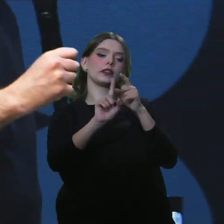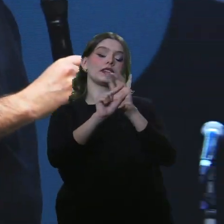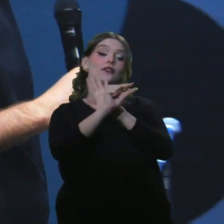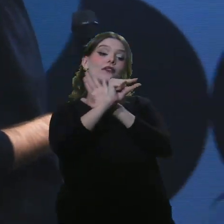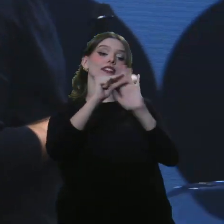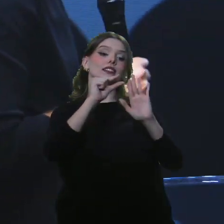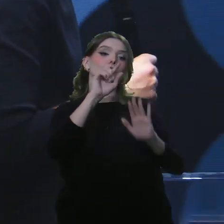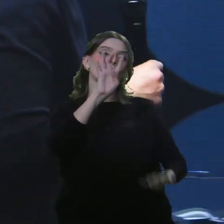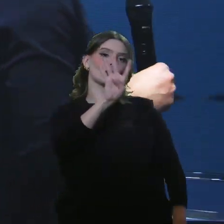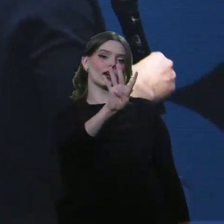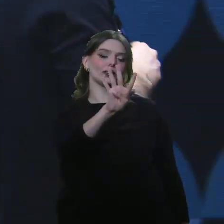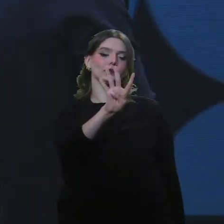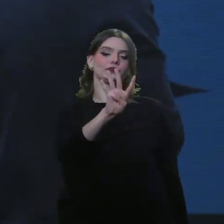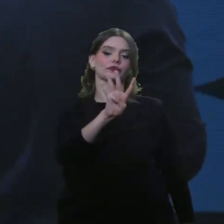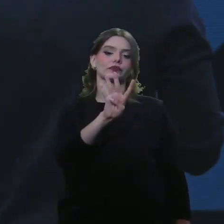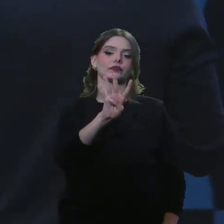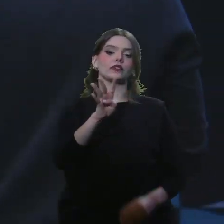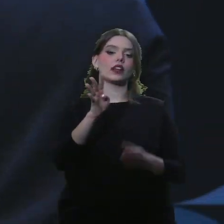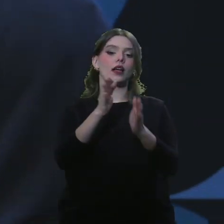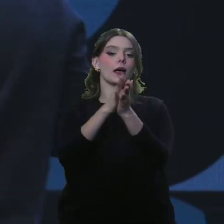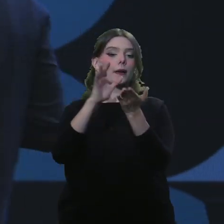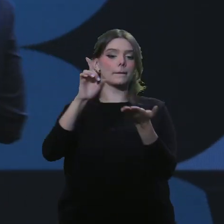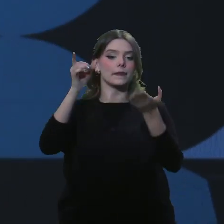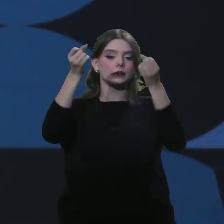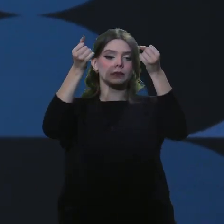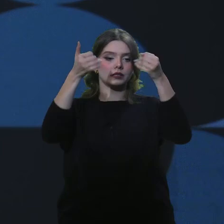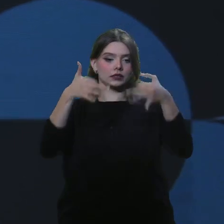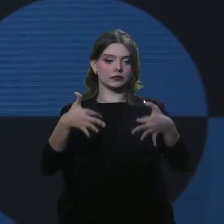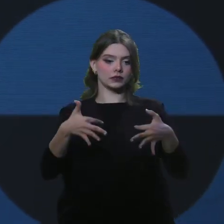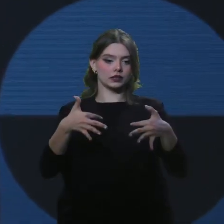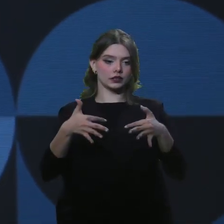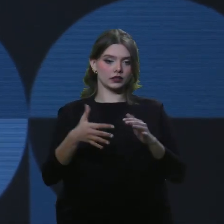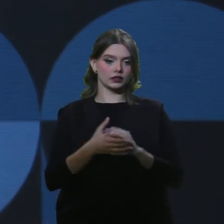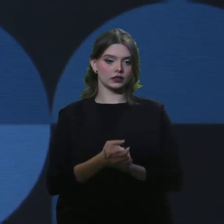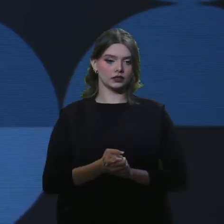4. A Bíblia diz assim: